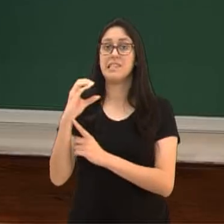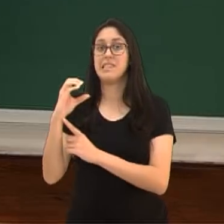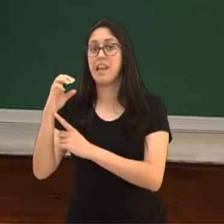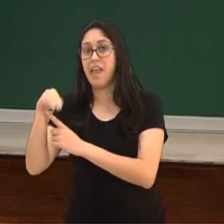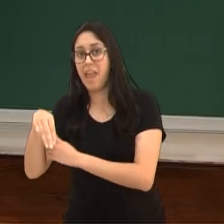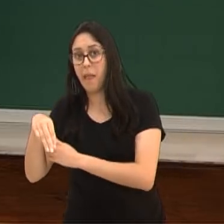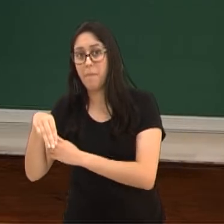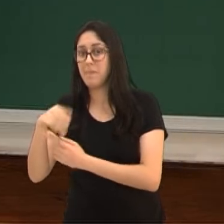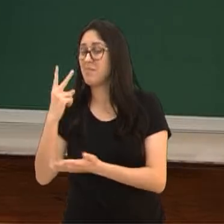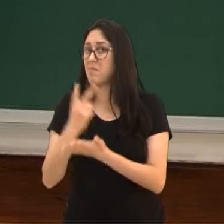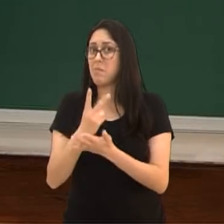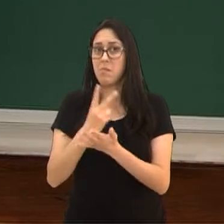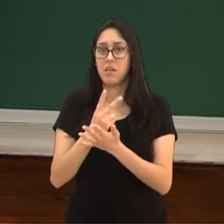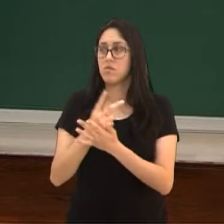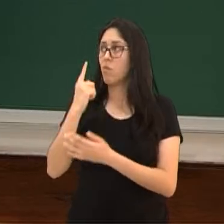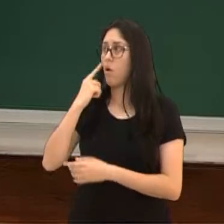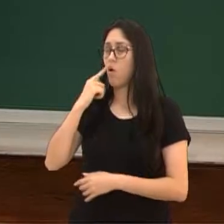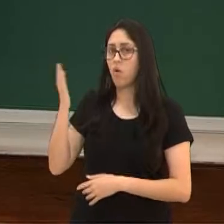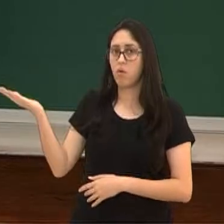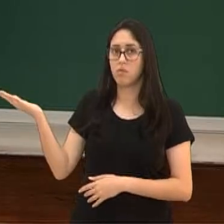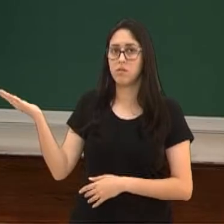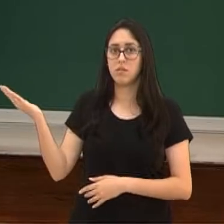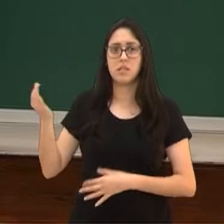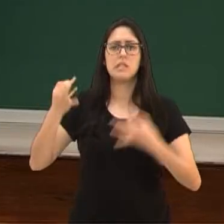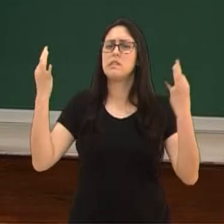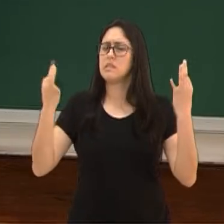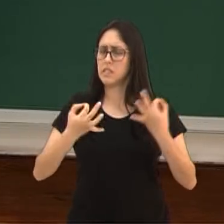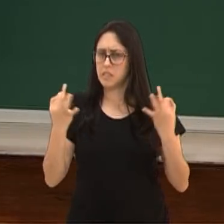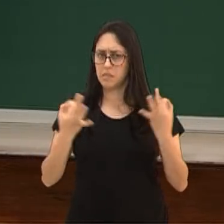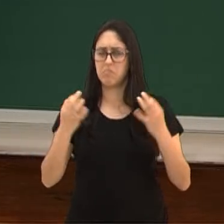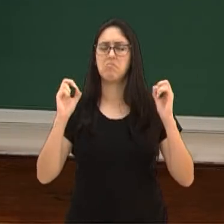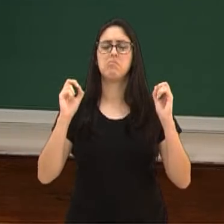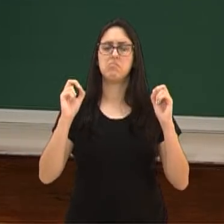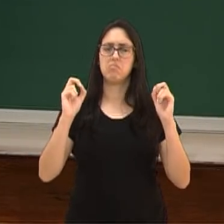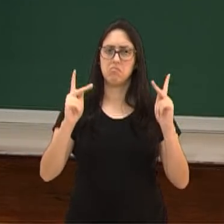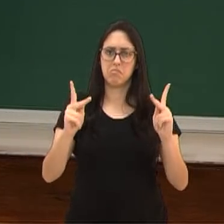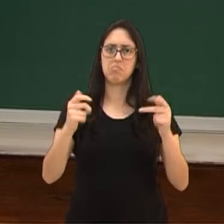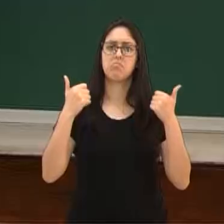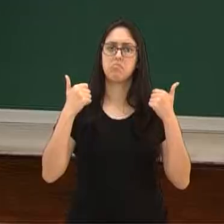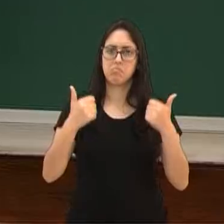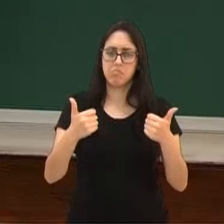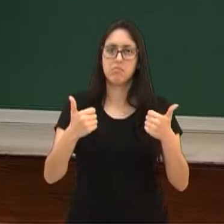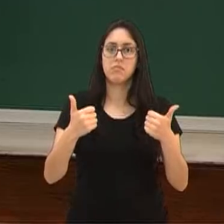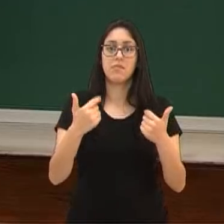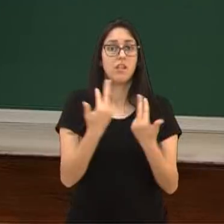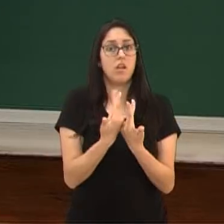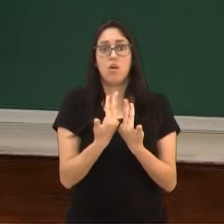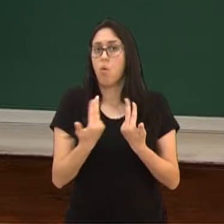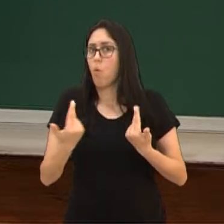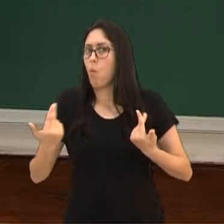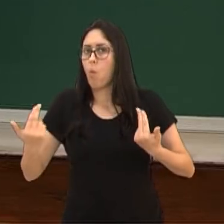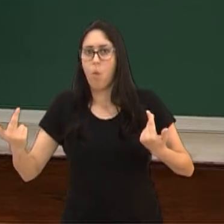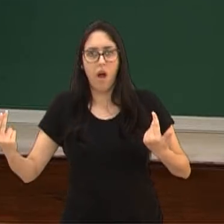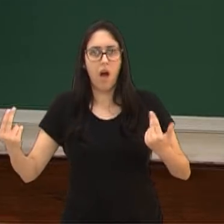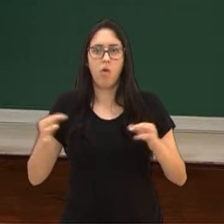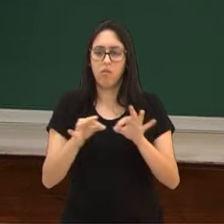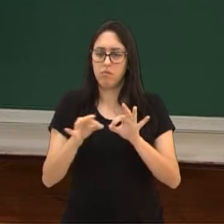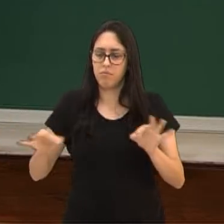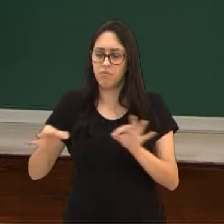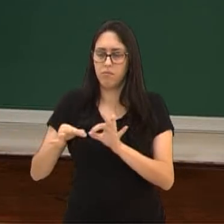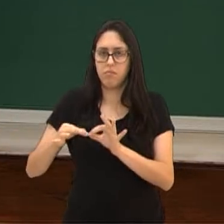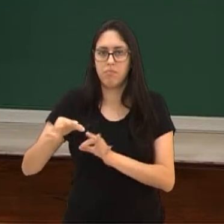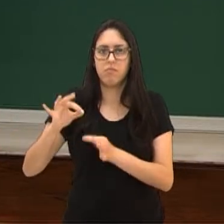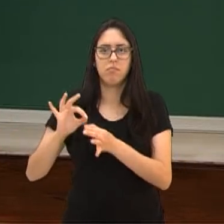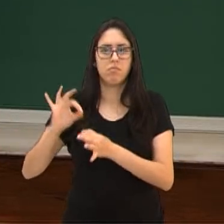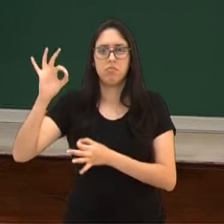3 centímetros também. Então, está tudo ok, tudo certo, porque já estão todas na mesma unidade.